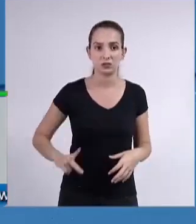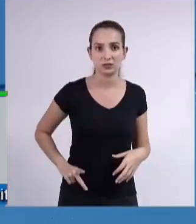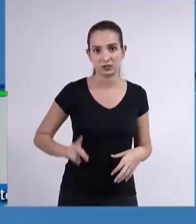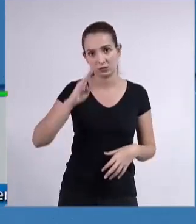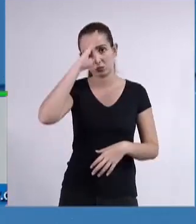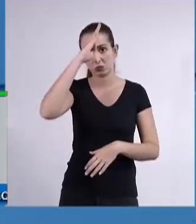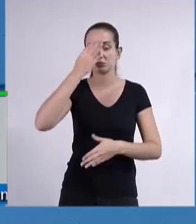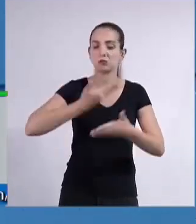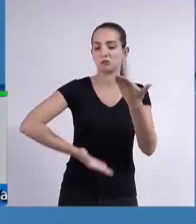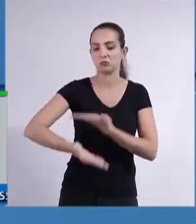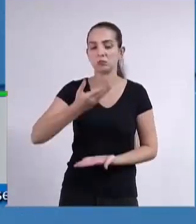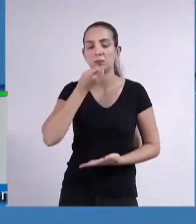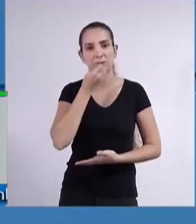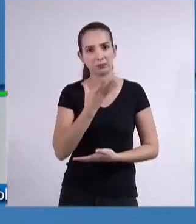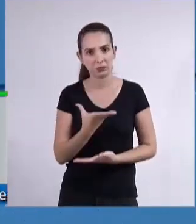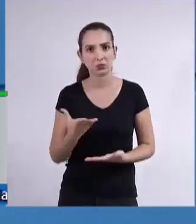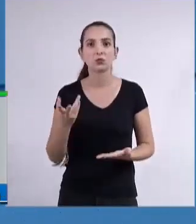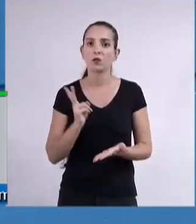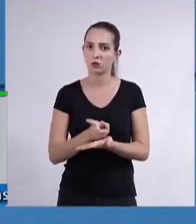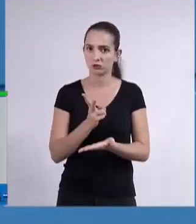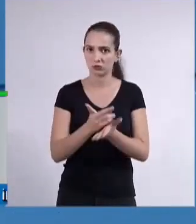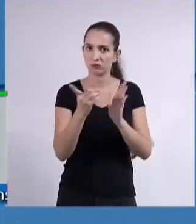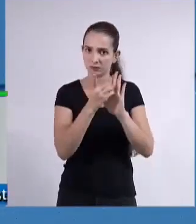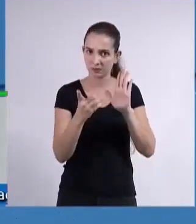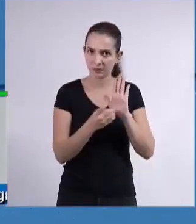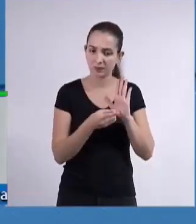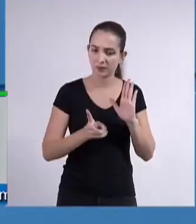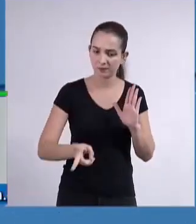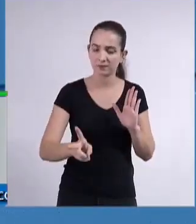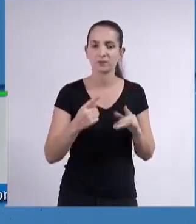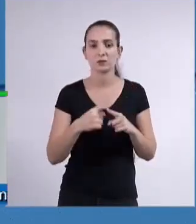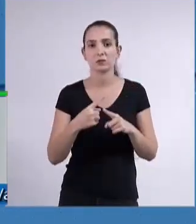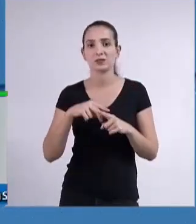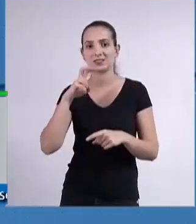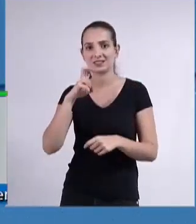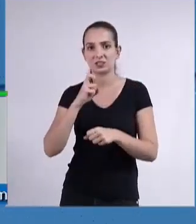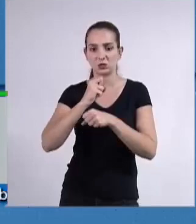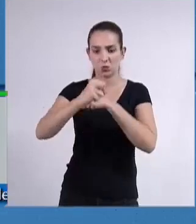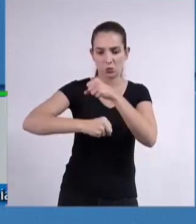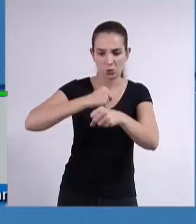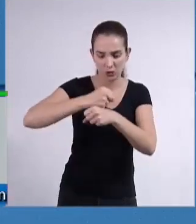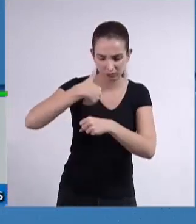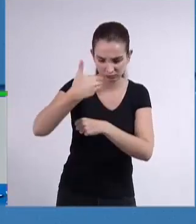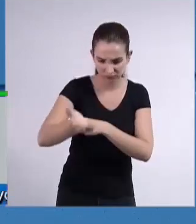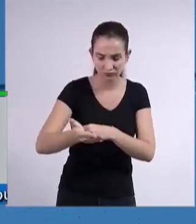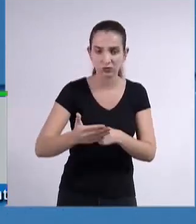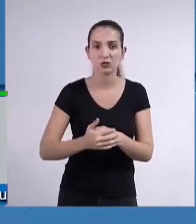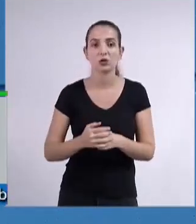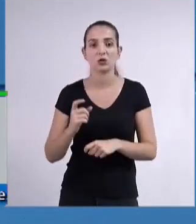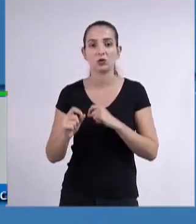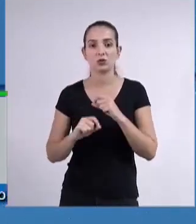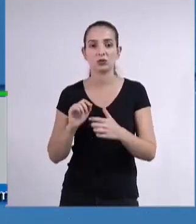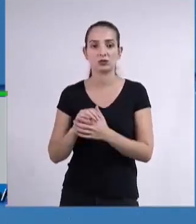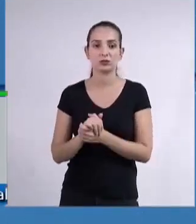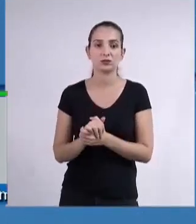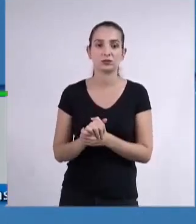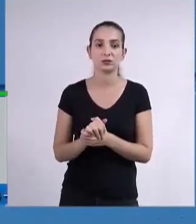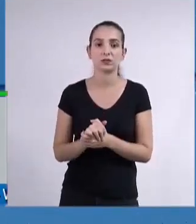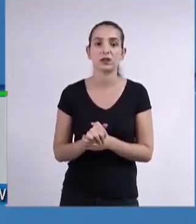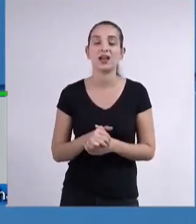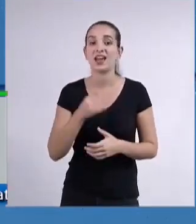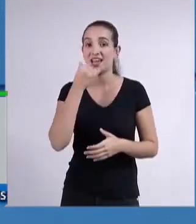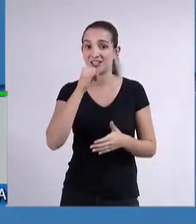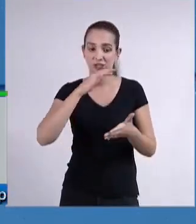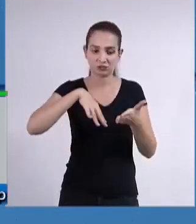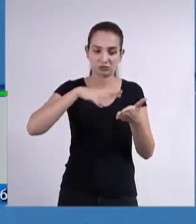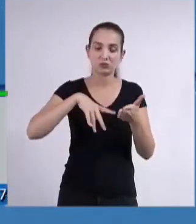vai continuar isso, e há uma previsão de que daqui a 5 anos, gradativamente, se desonere a conta de energia,